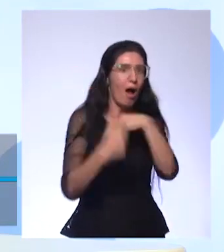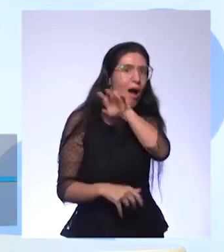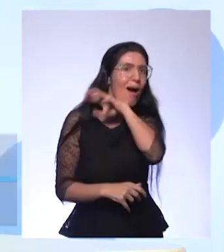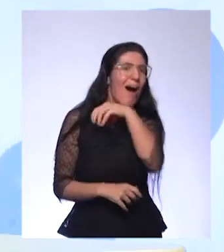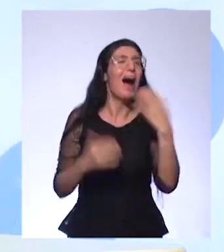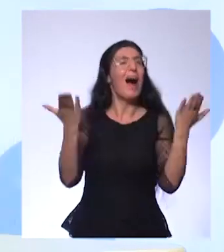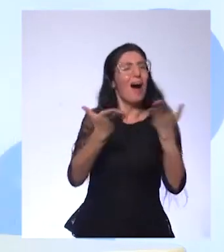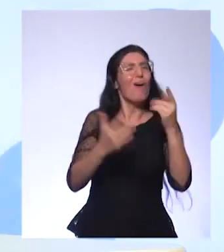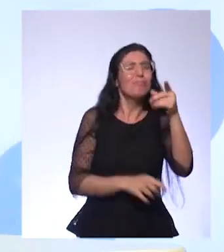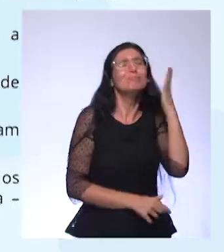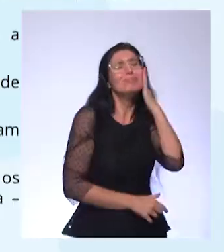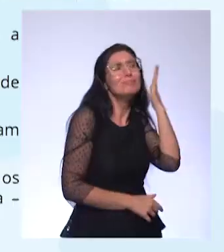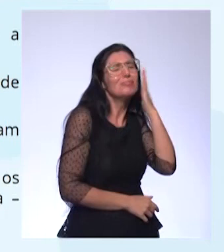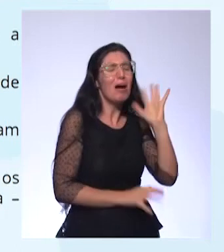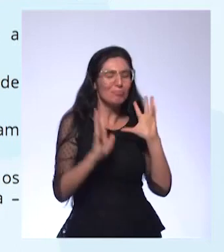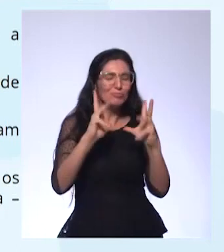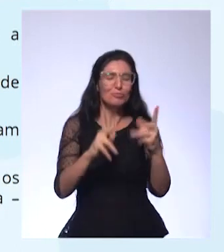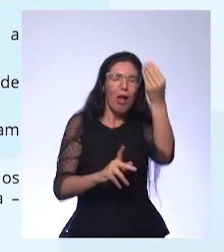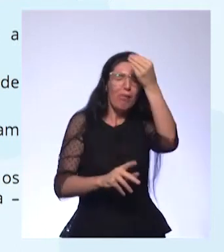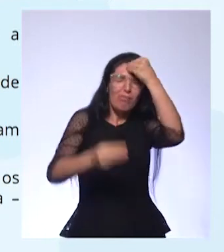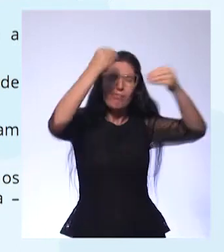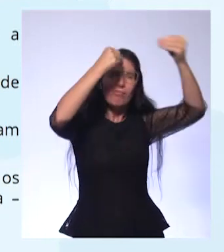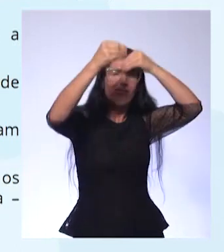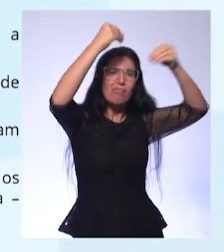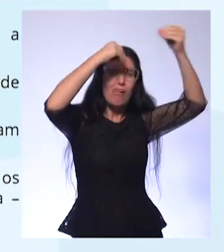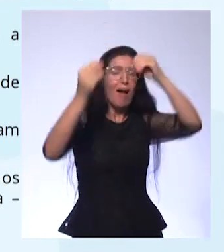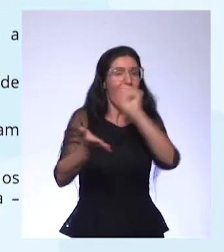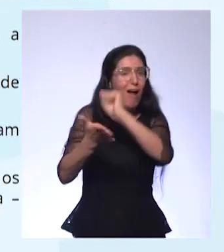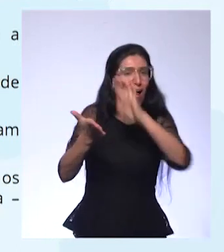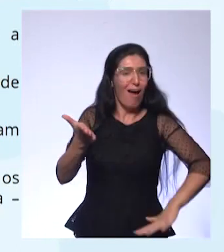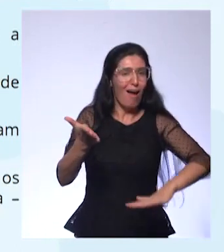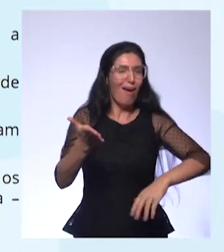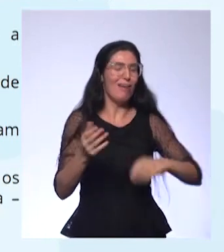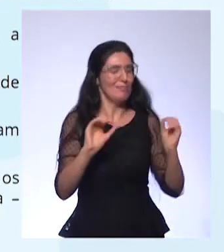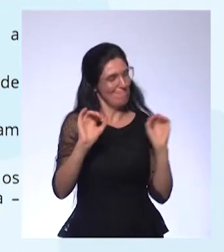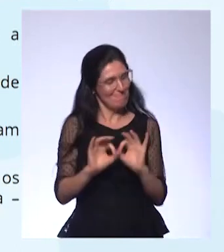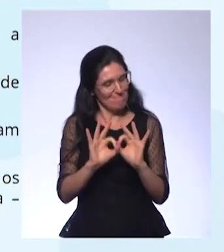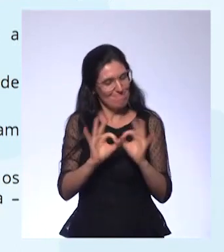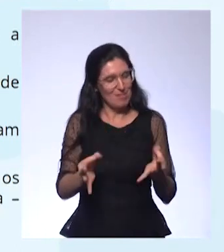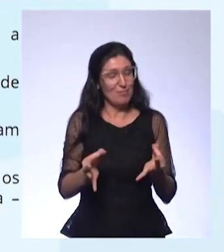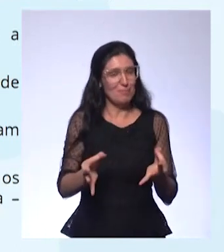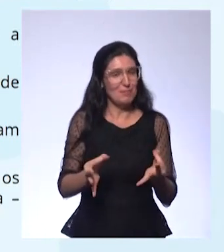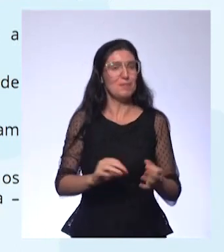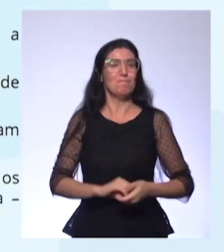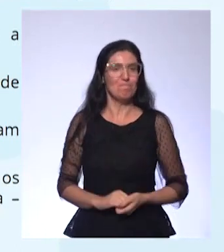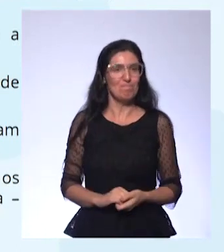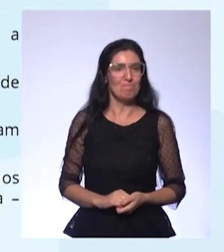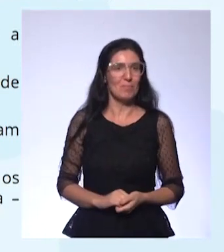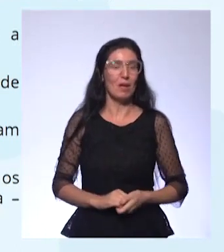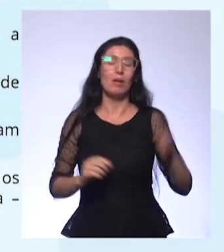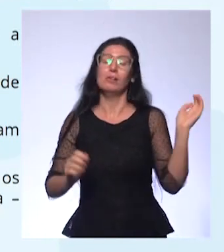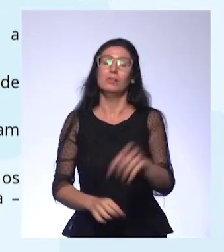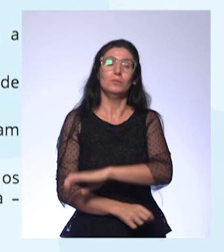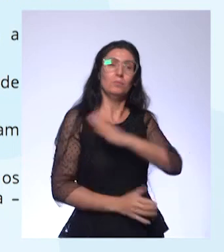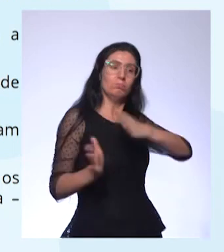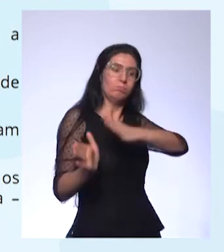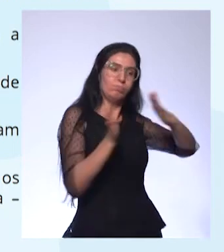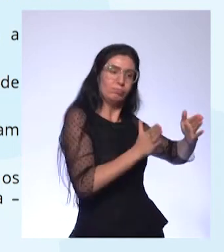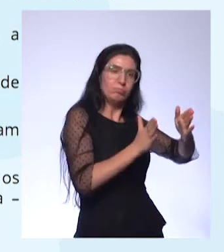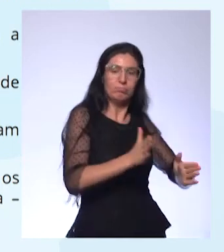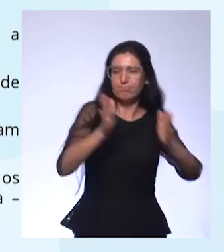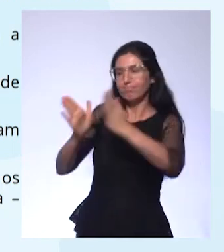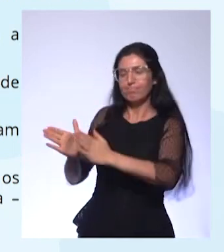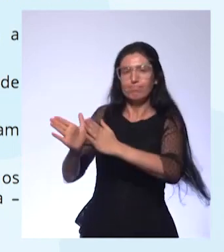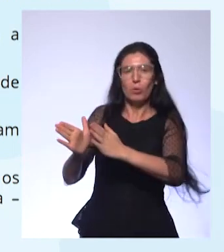para uma atividade. A atividade é simples, gente, relacionando as colunas da esquerda com a direita. É para ligar